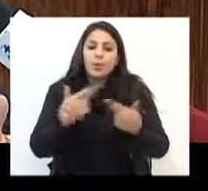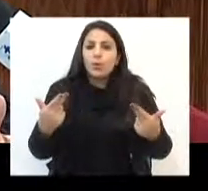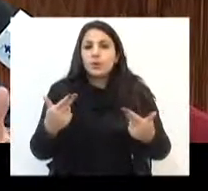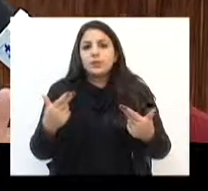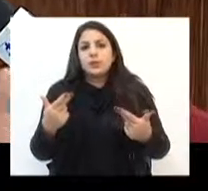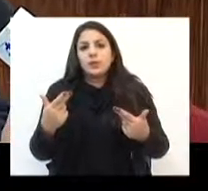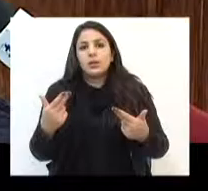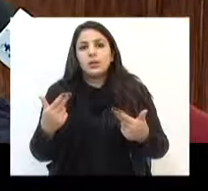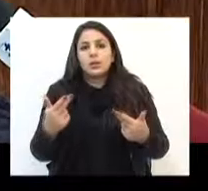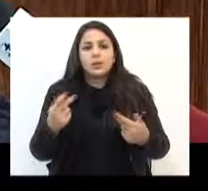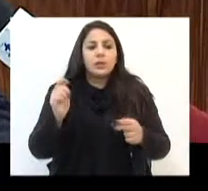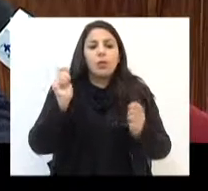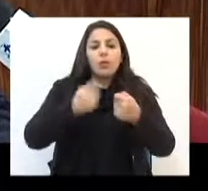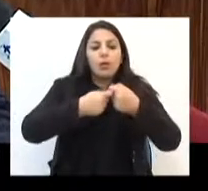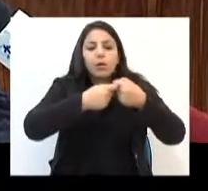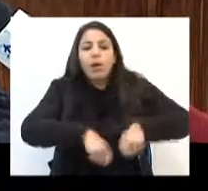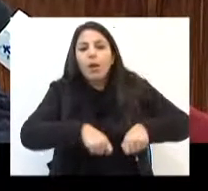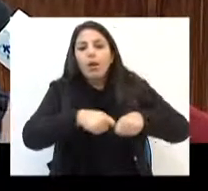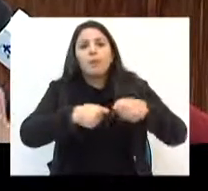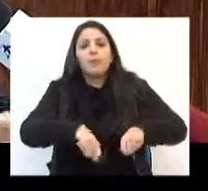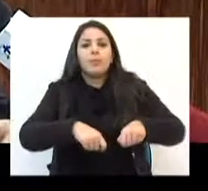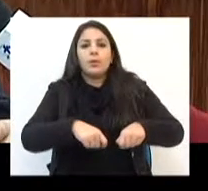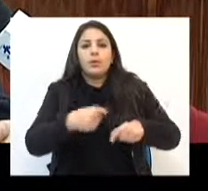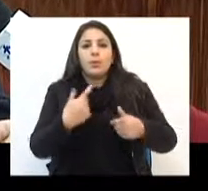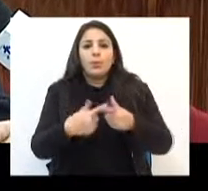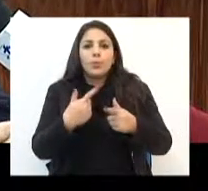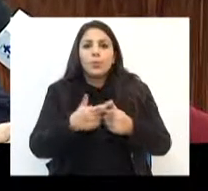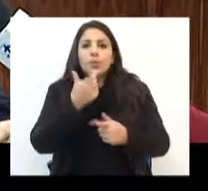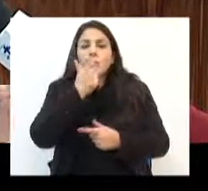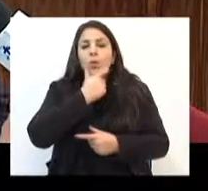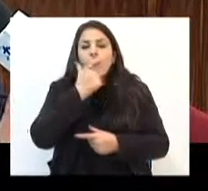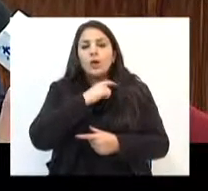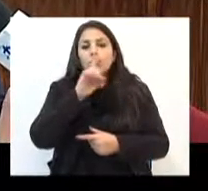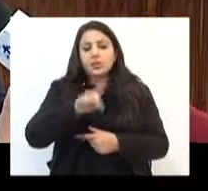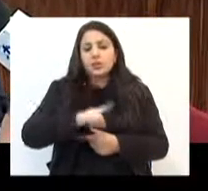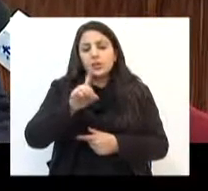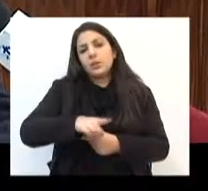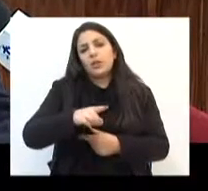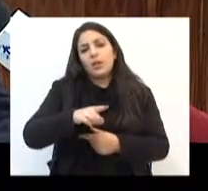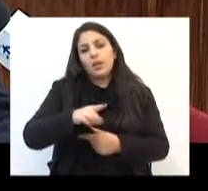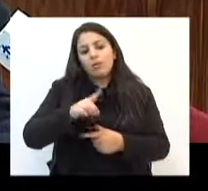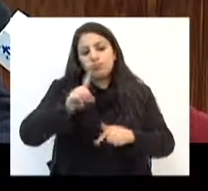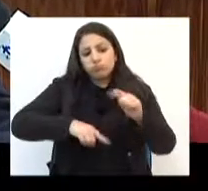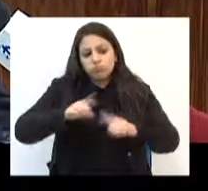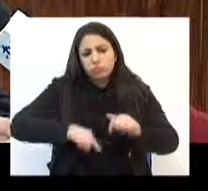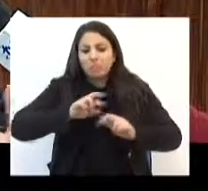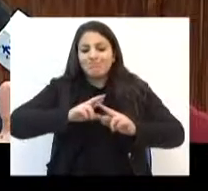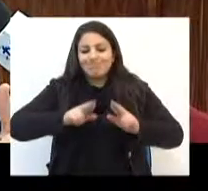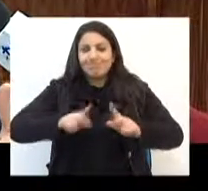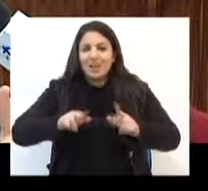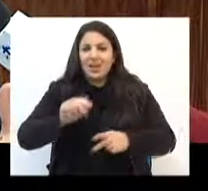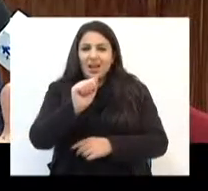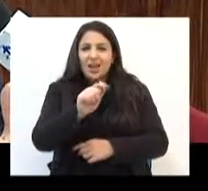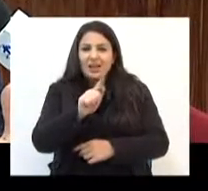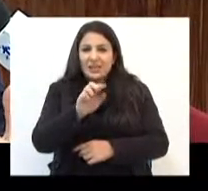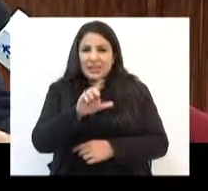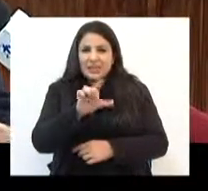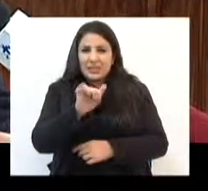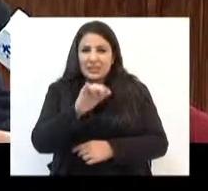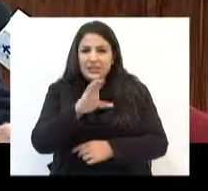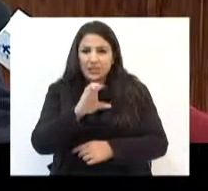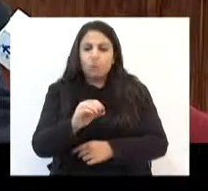se garantir uma segurança para as pessoas, eu não me importo que seja